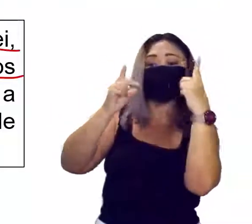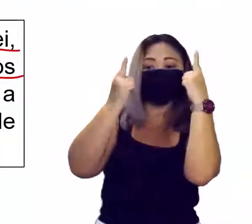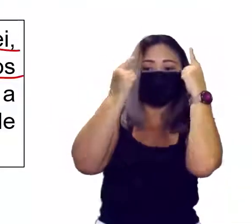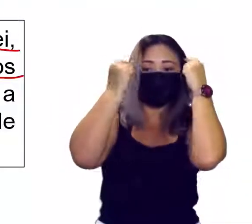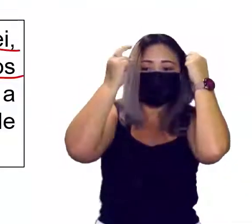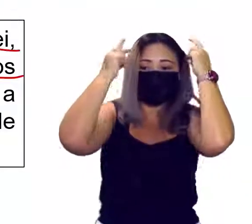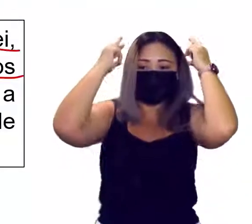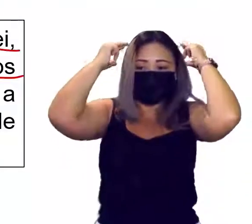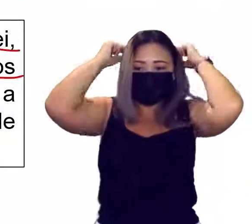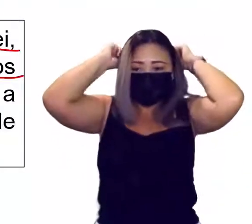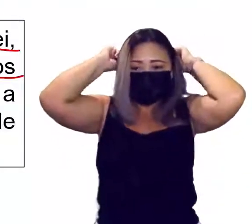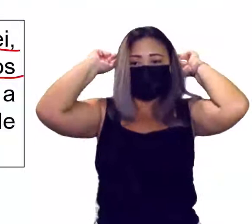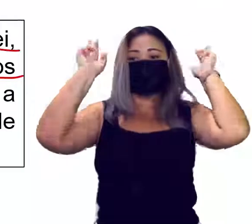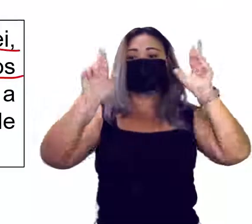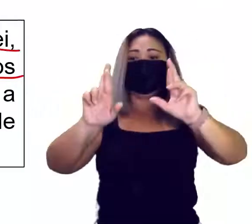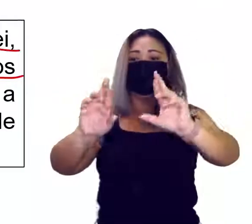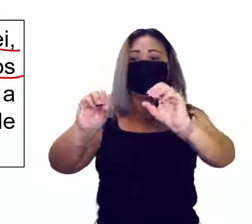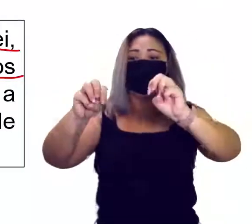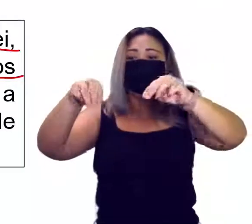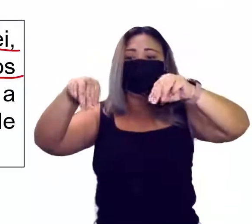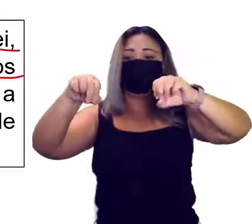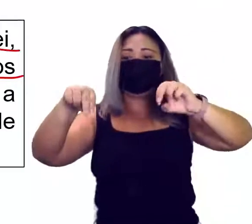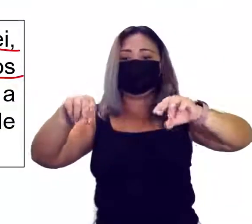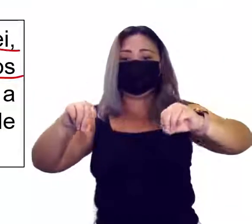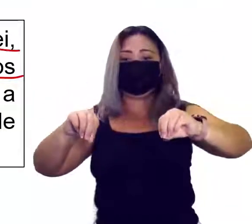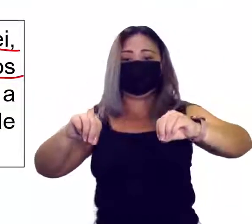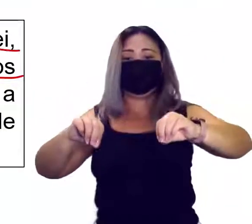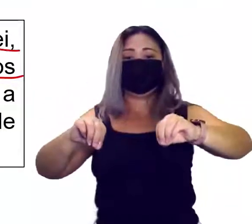Porque existe a ideia, né,